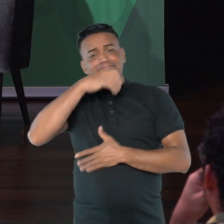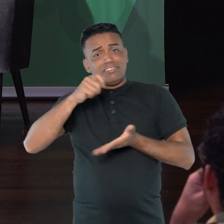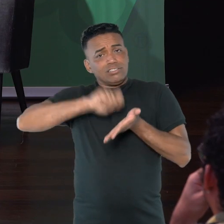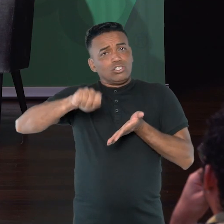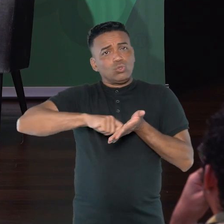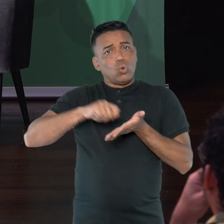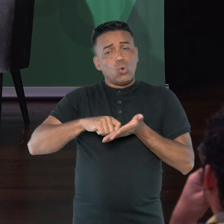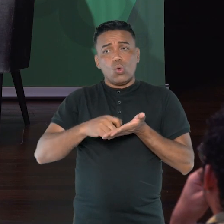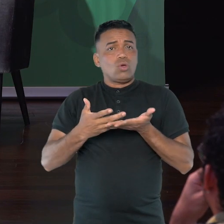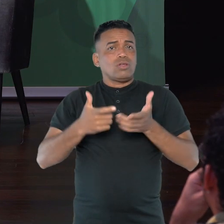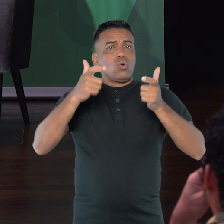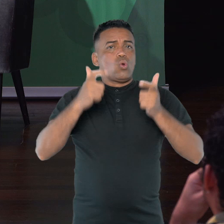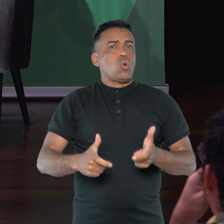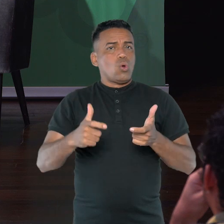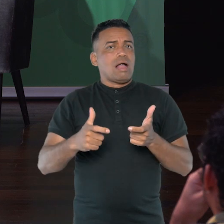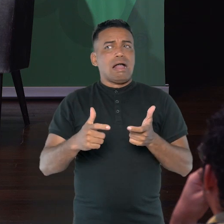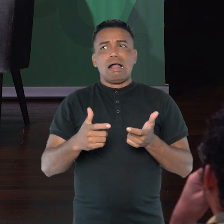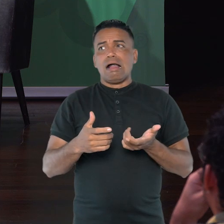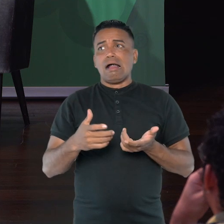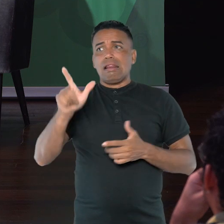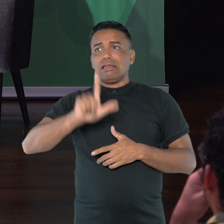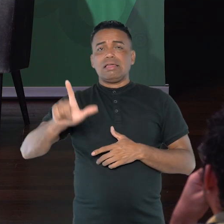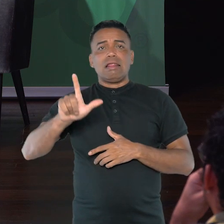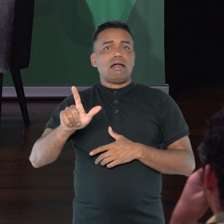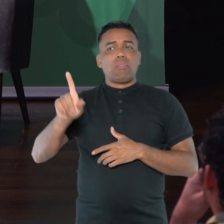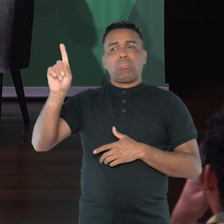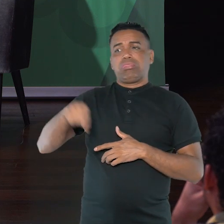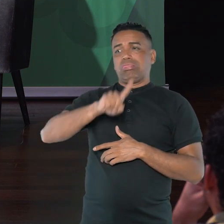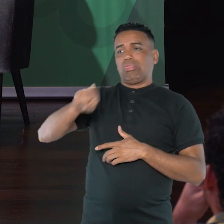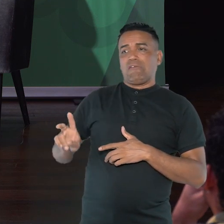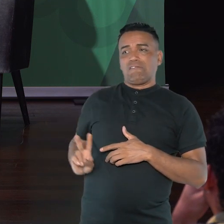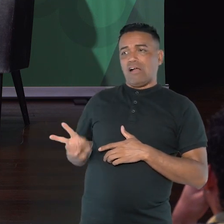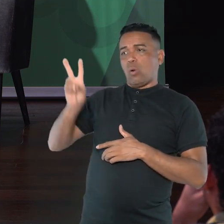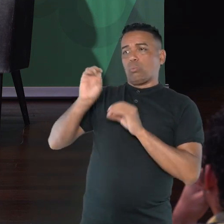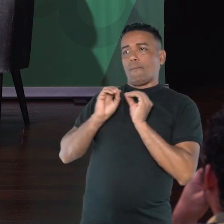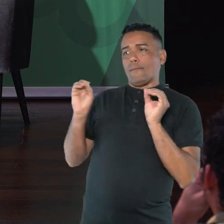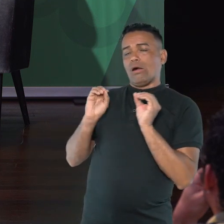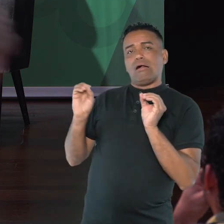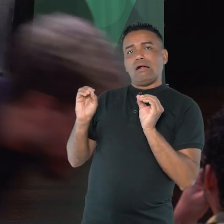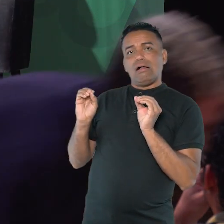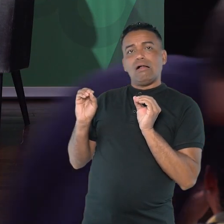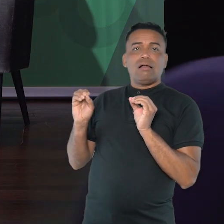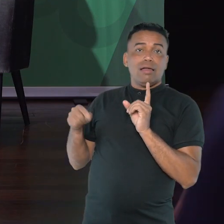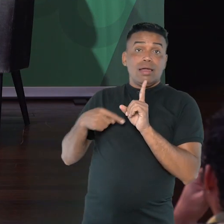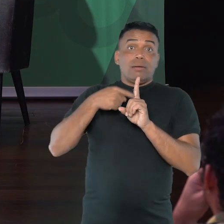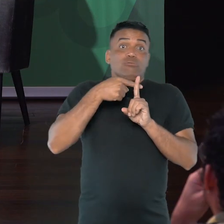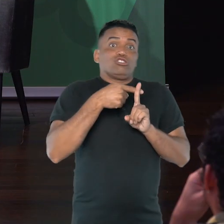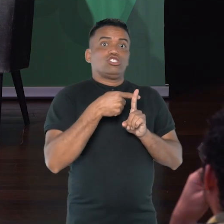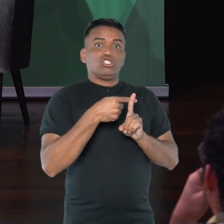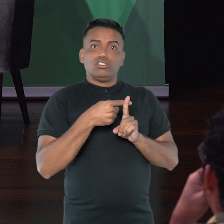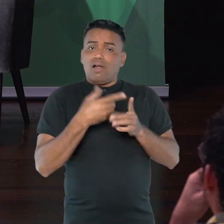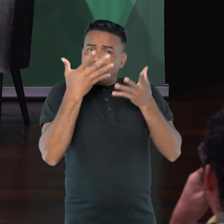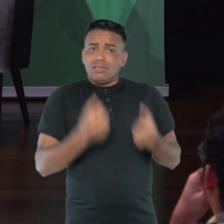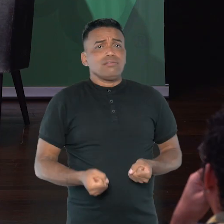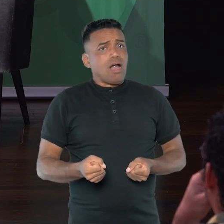em que as coisas literárias são tidas como nulas ou pouco menos que inexistentes é positivamente não ter bem